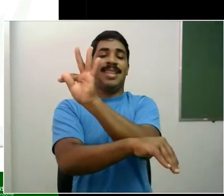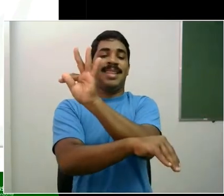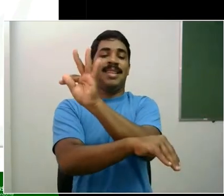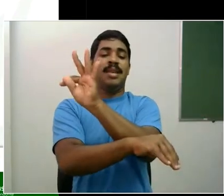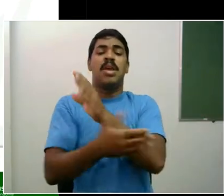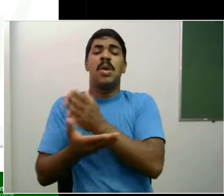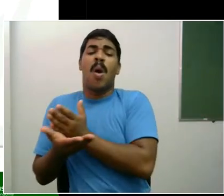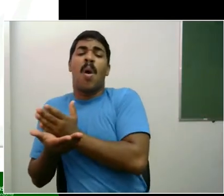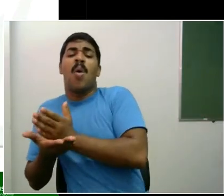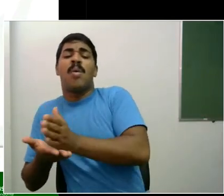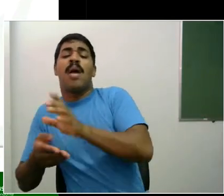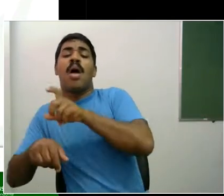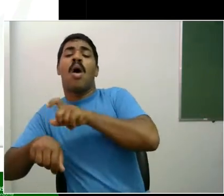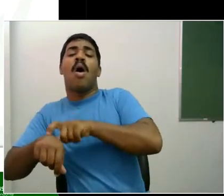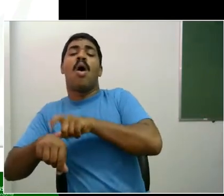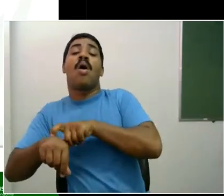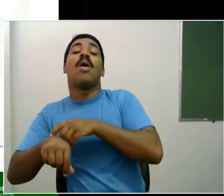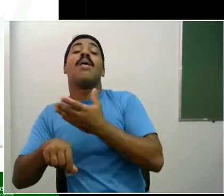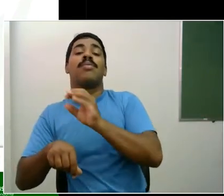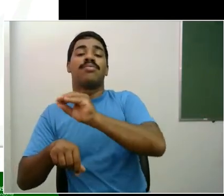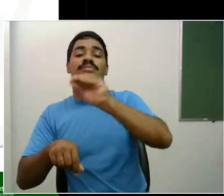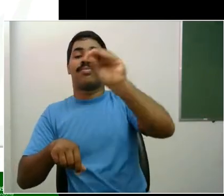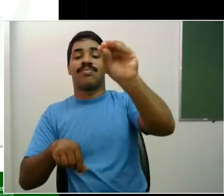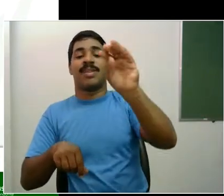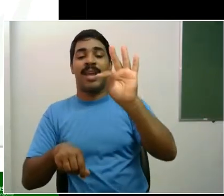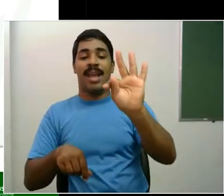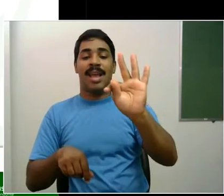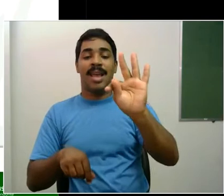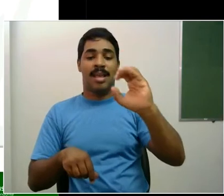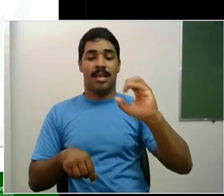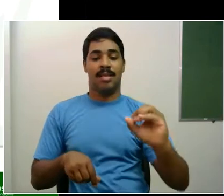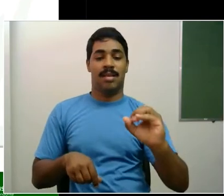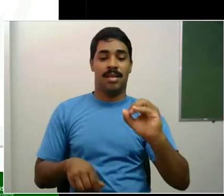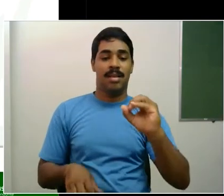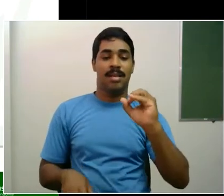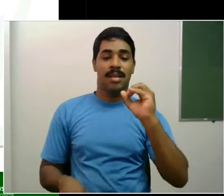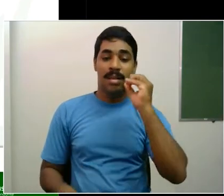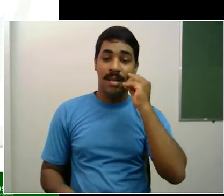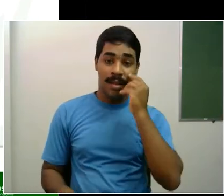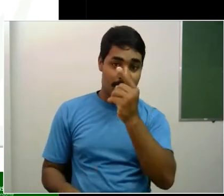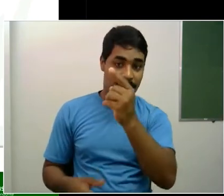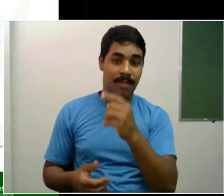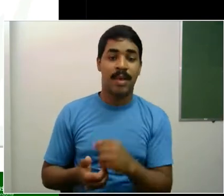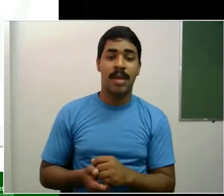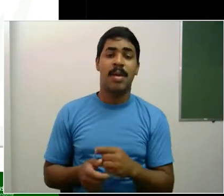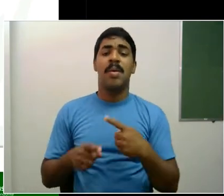determina qual é o. Ele tem uma função importante